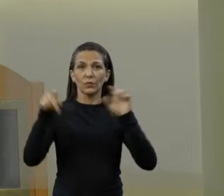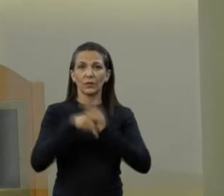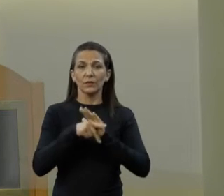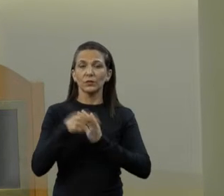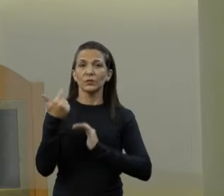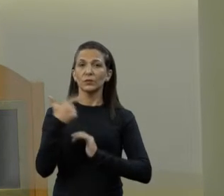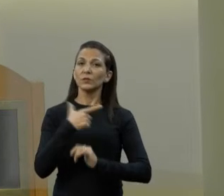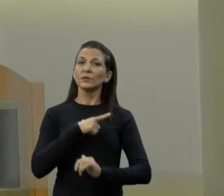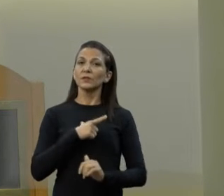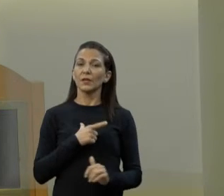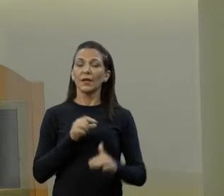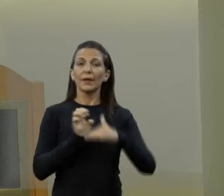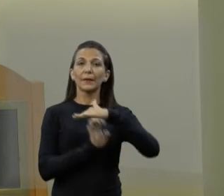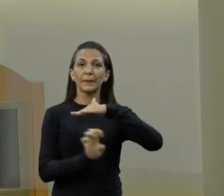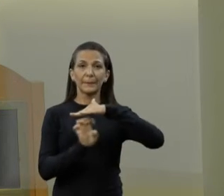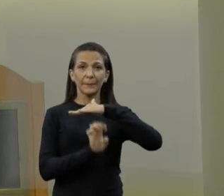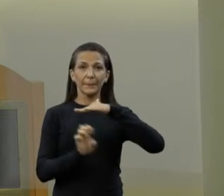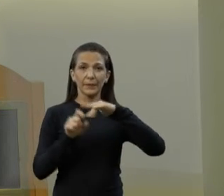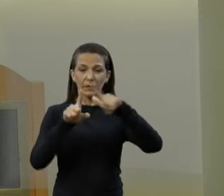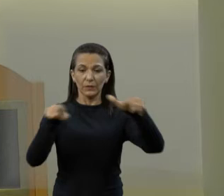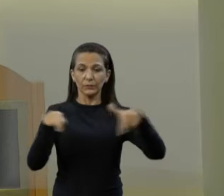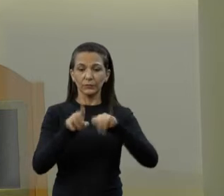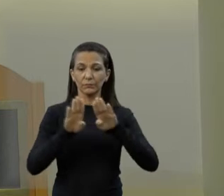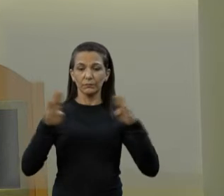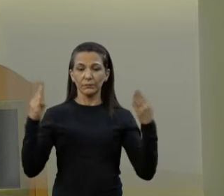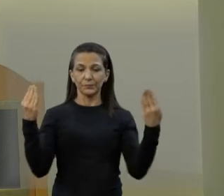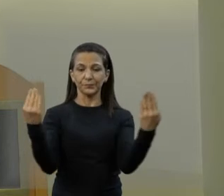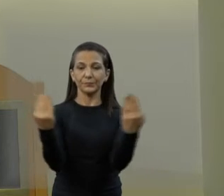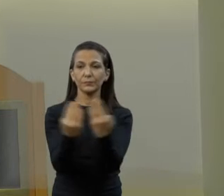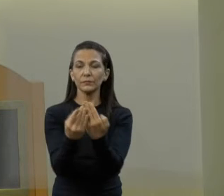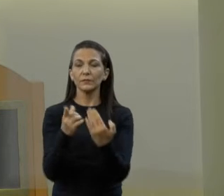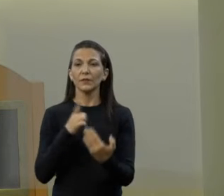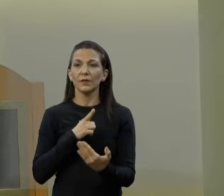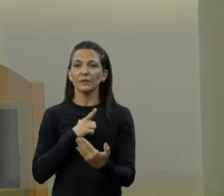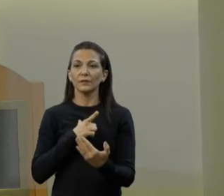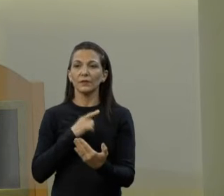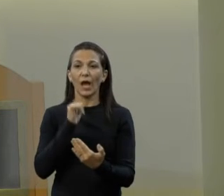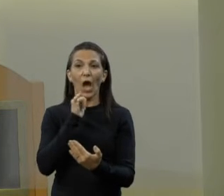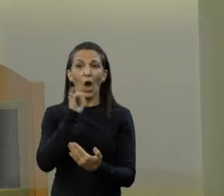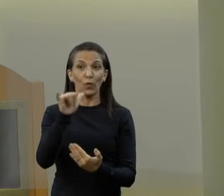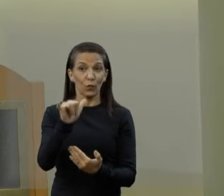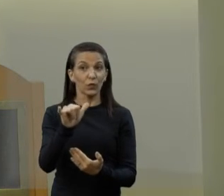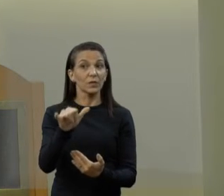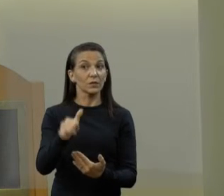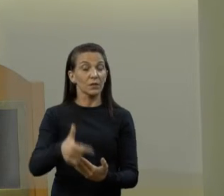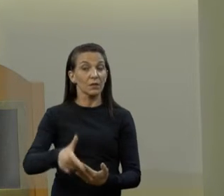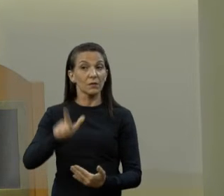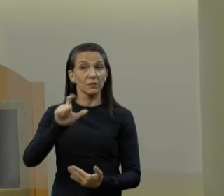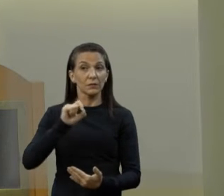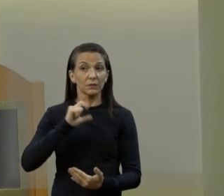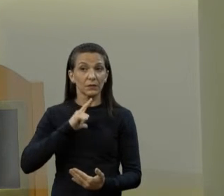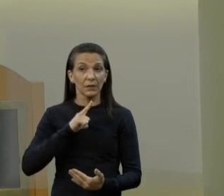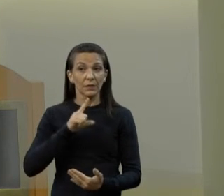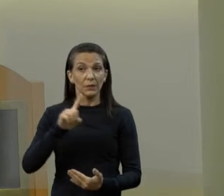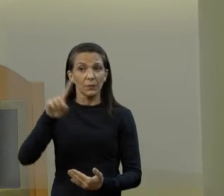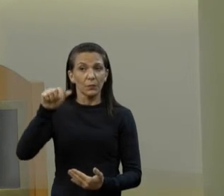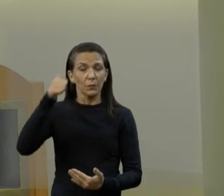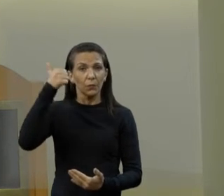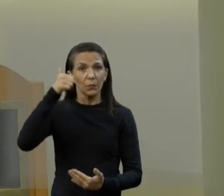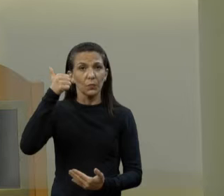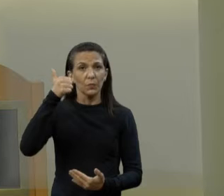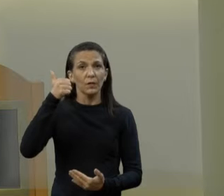segundo acarretar a empresa loteadora primeiro advertência no primeiro dia de atraso